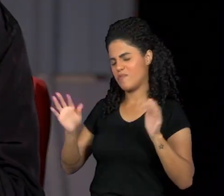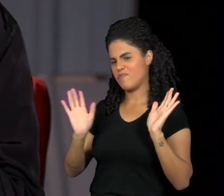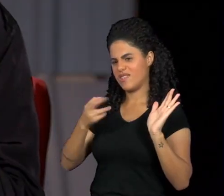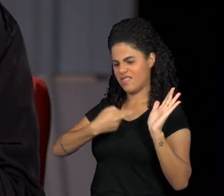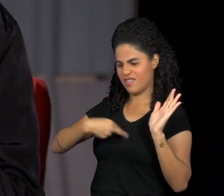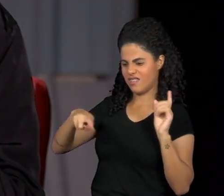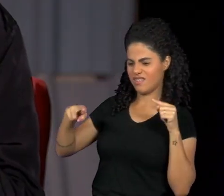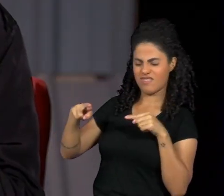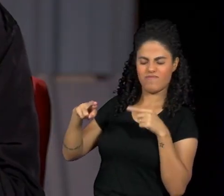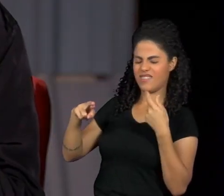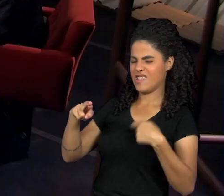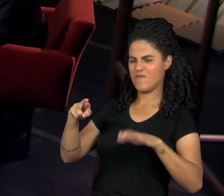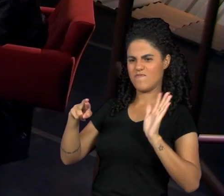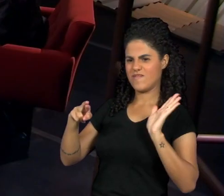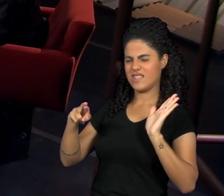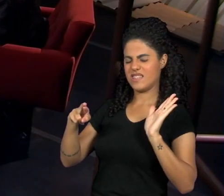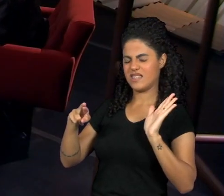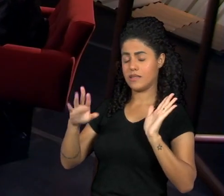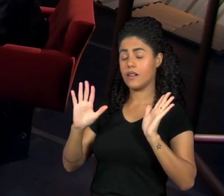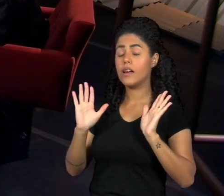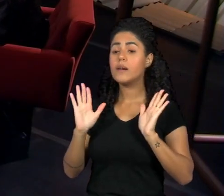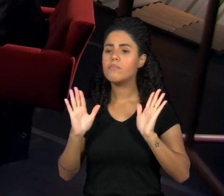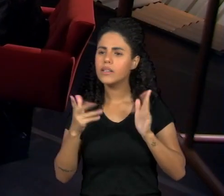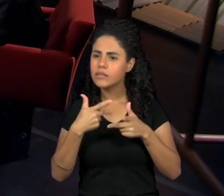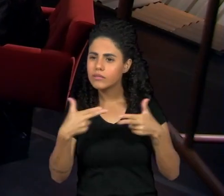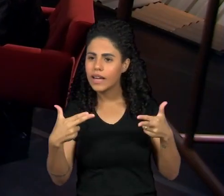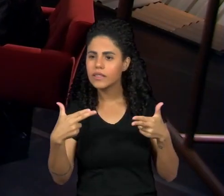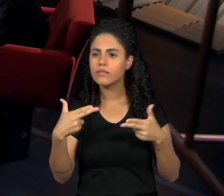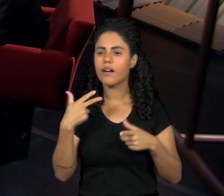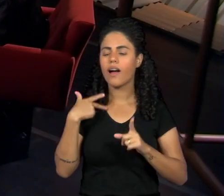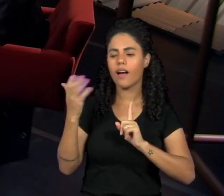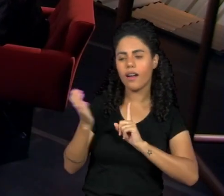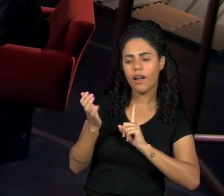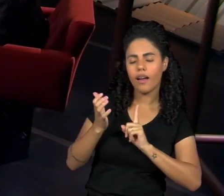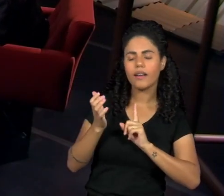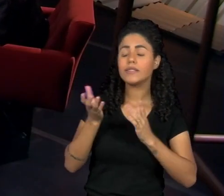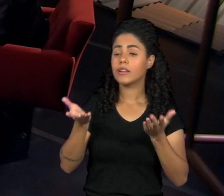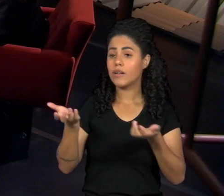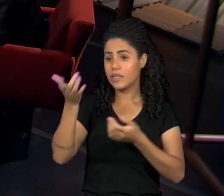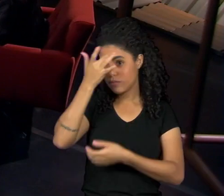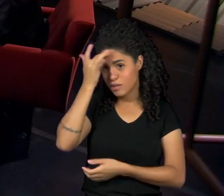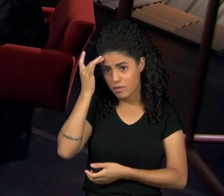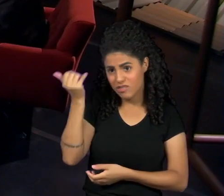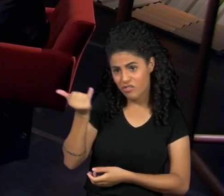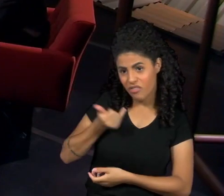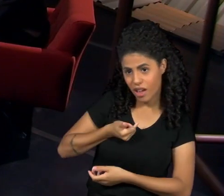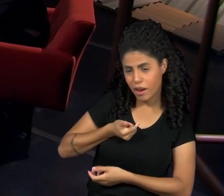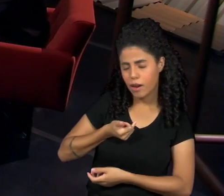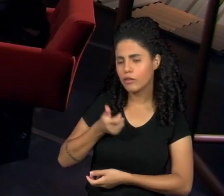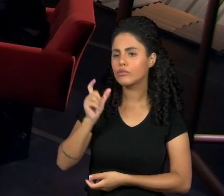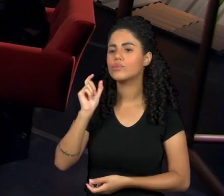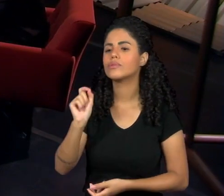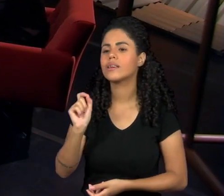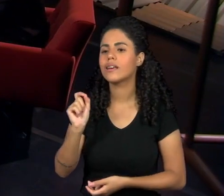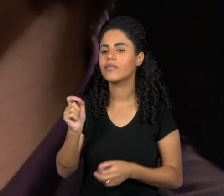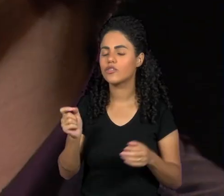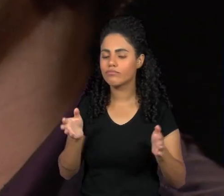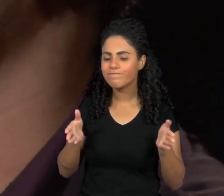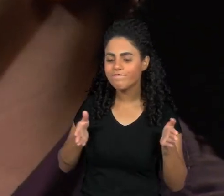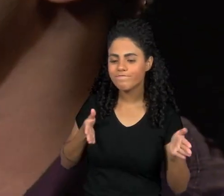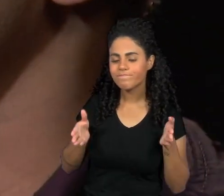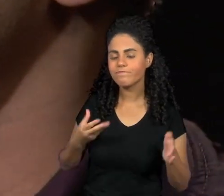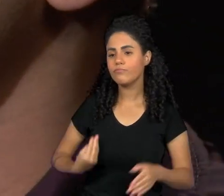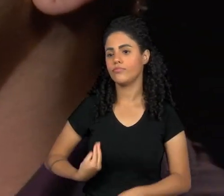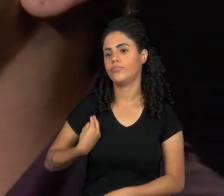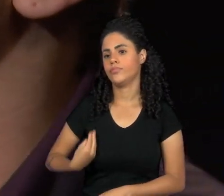não precisa ir para o etéreo. Muitas vezes me falam, Marcelo, que quando chega a esta parte da história,